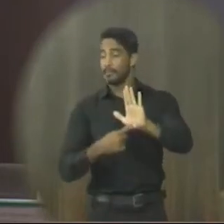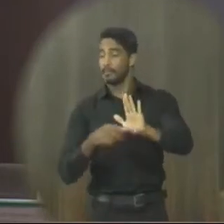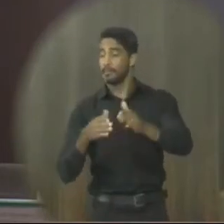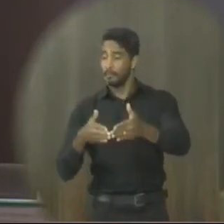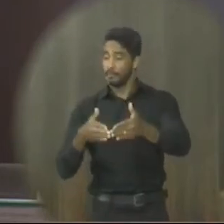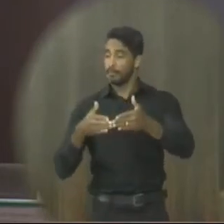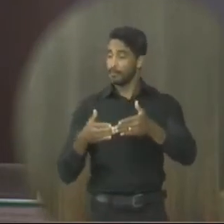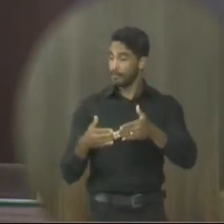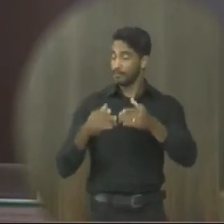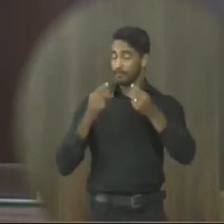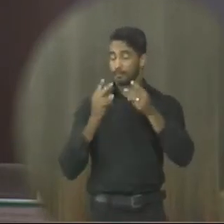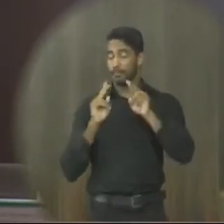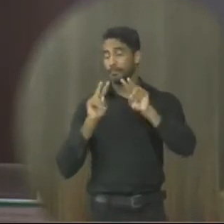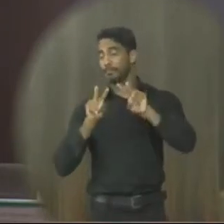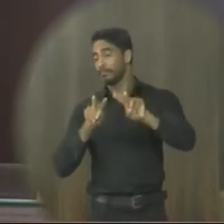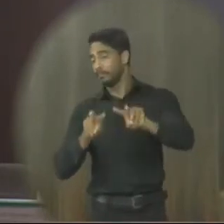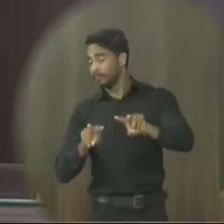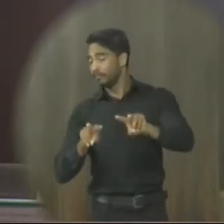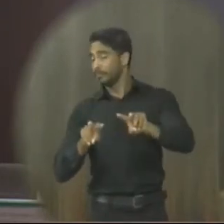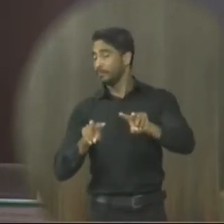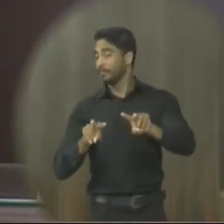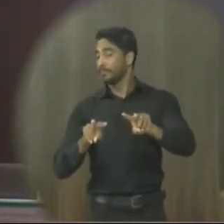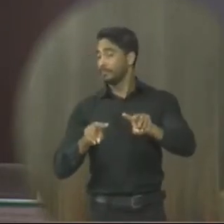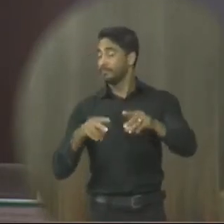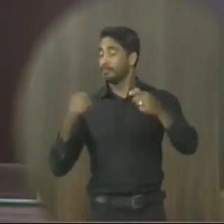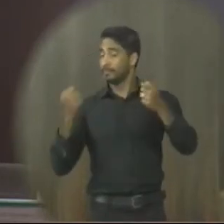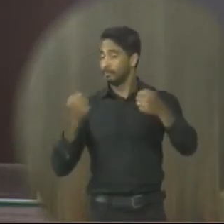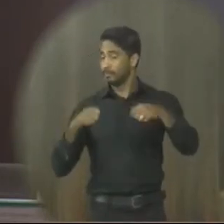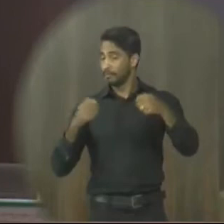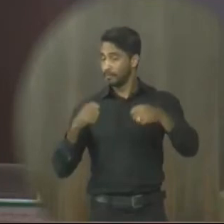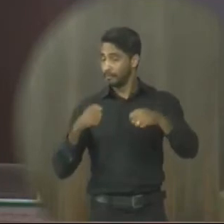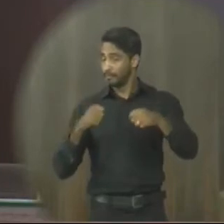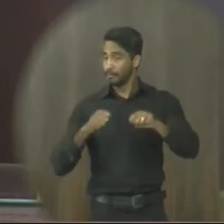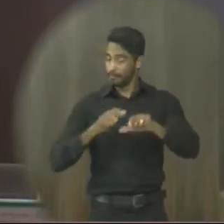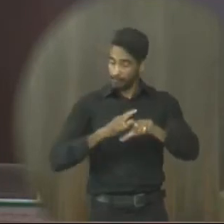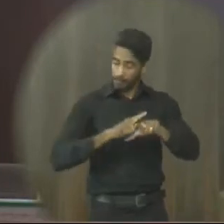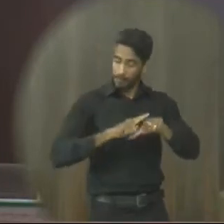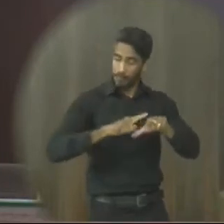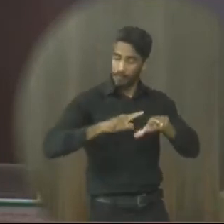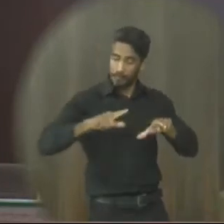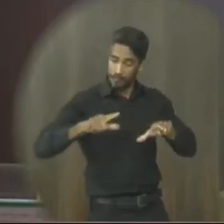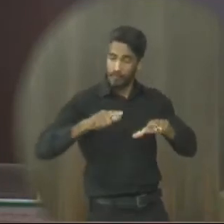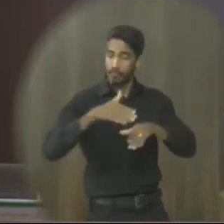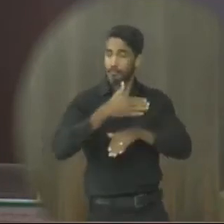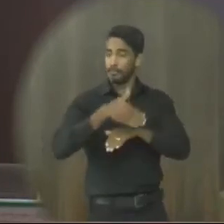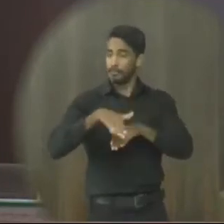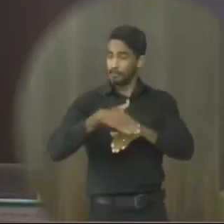requerimento por visualizar a necessidade da pavimentação na rua